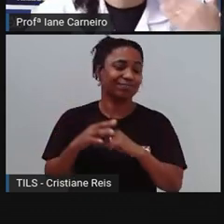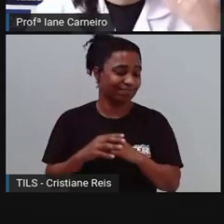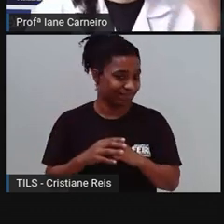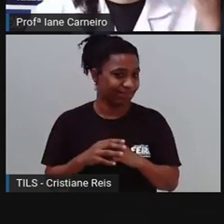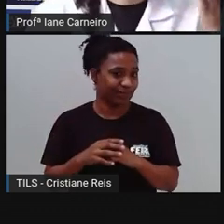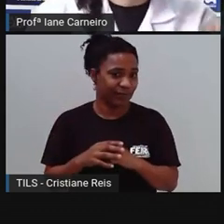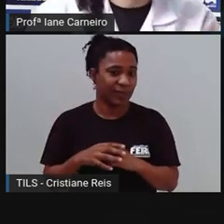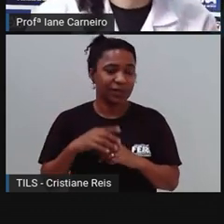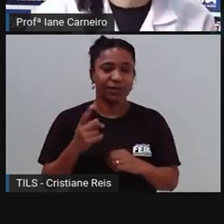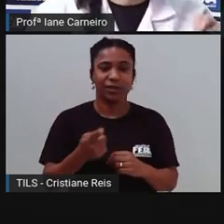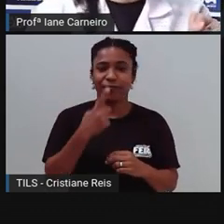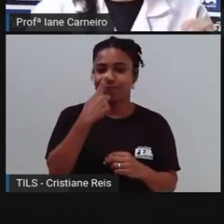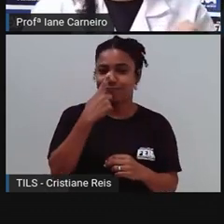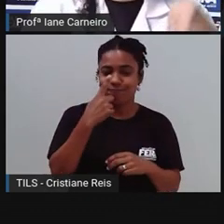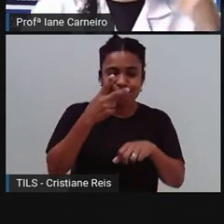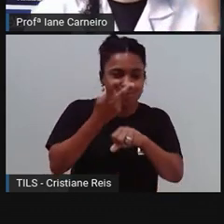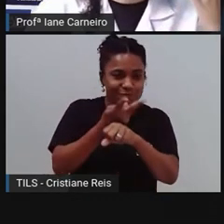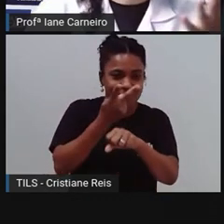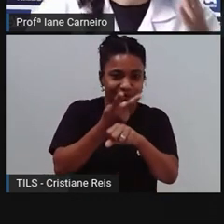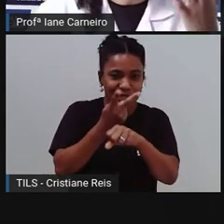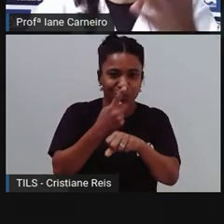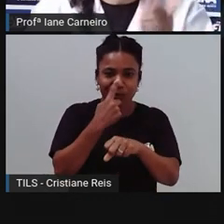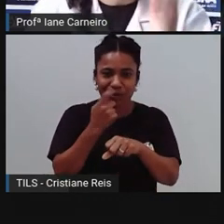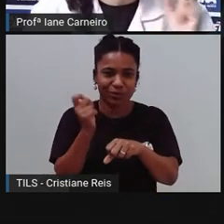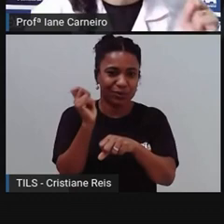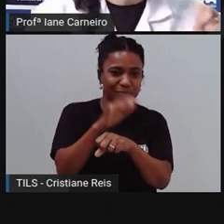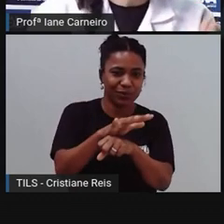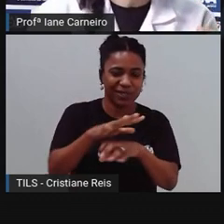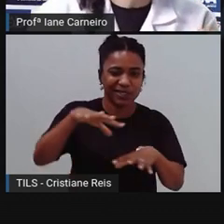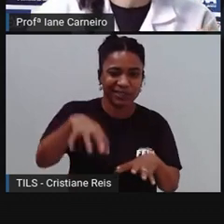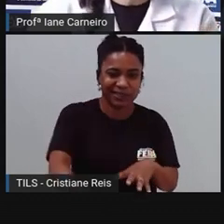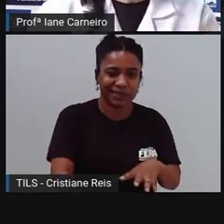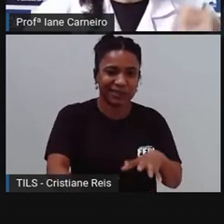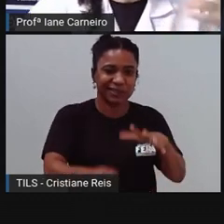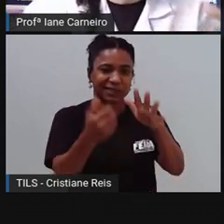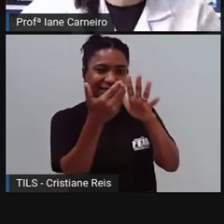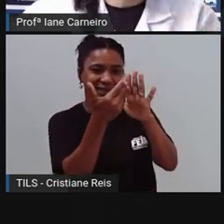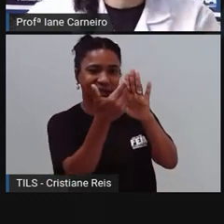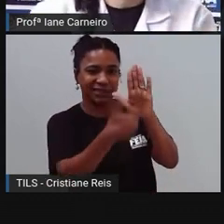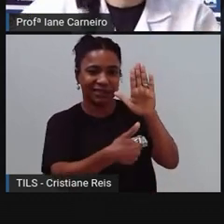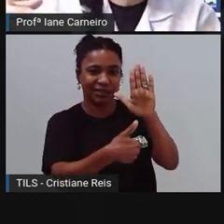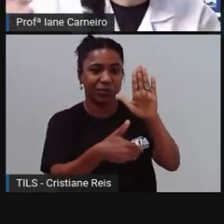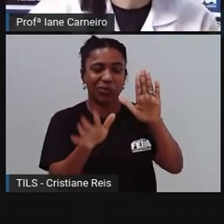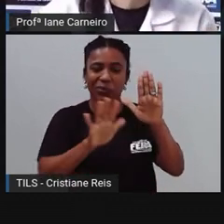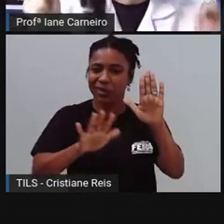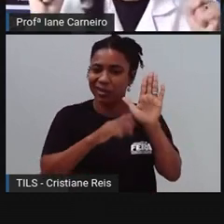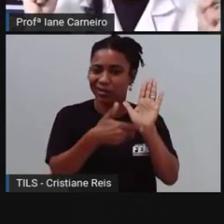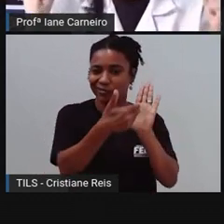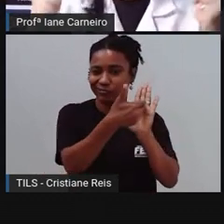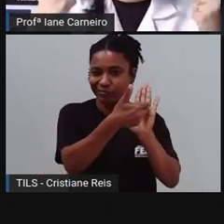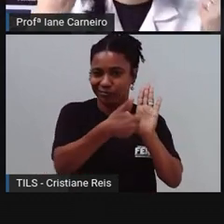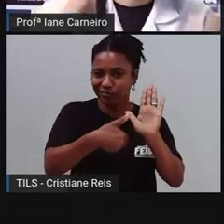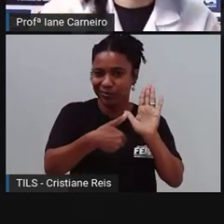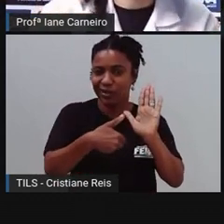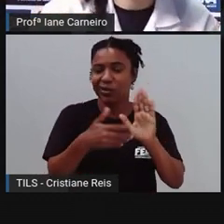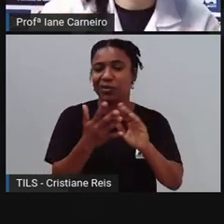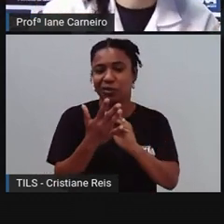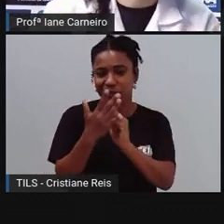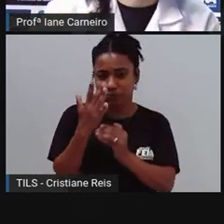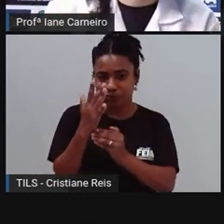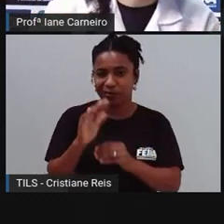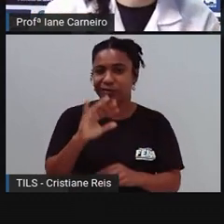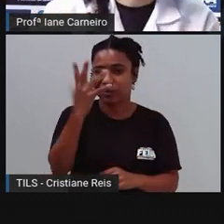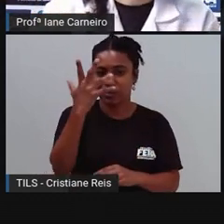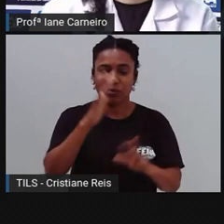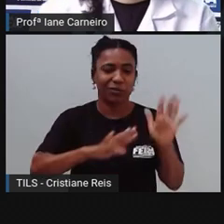fora o vidro, né? Para a gente não acabar cortando eles, né? Porque eles pegam, ó, com a mão. Então, tem que ter muito cuidado,